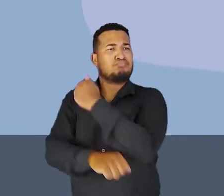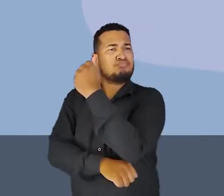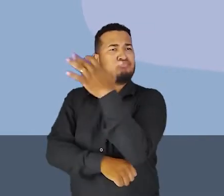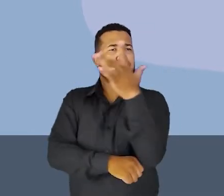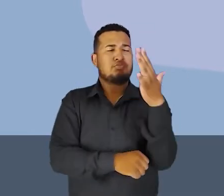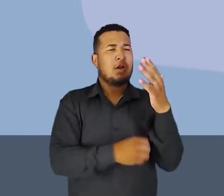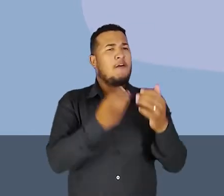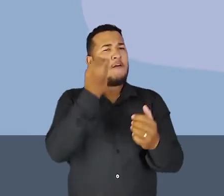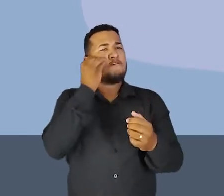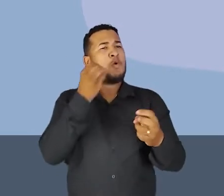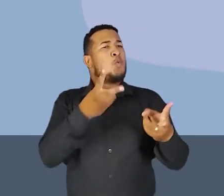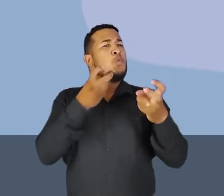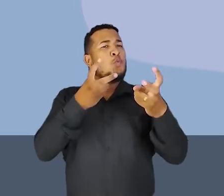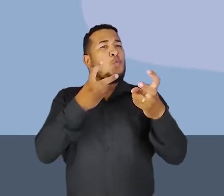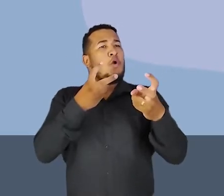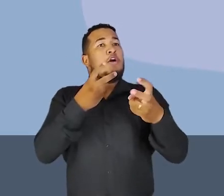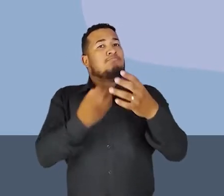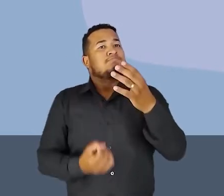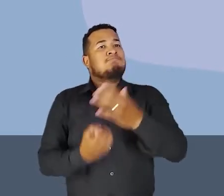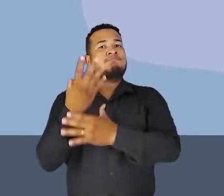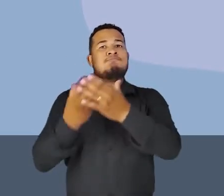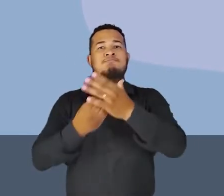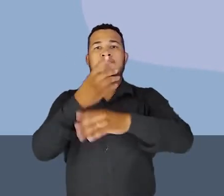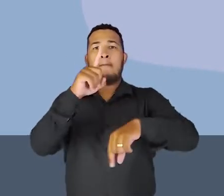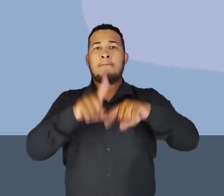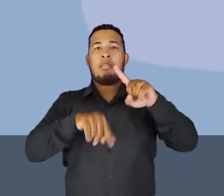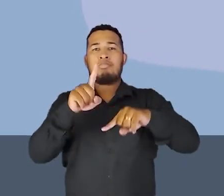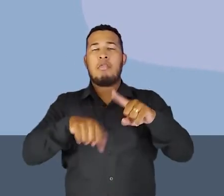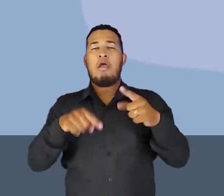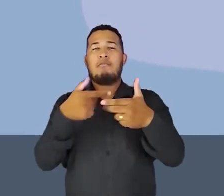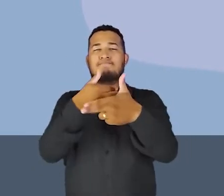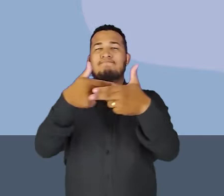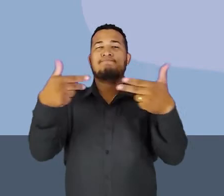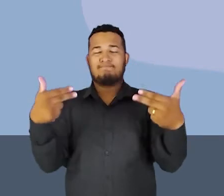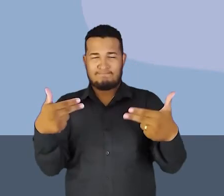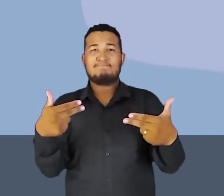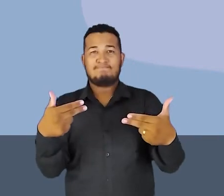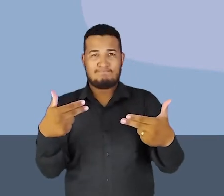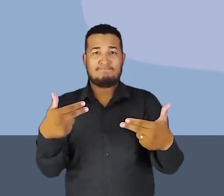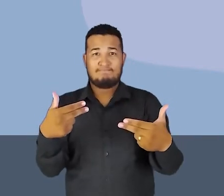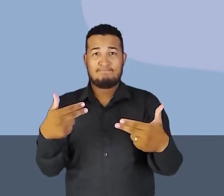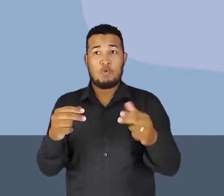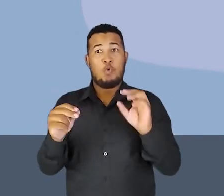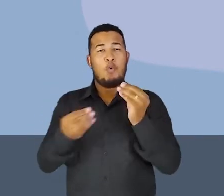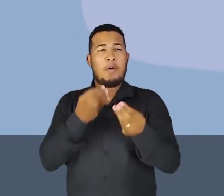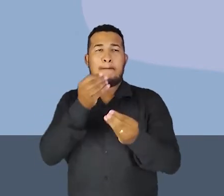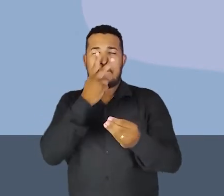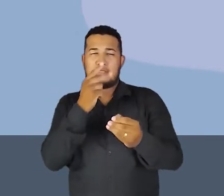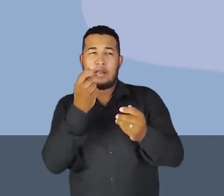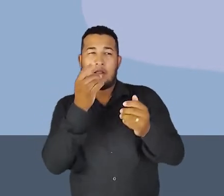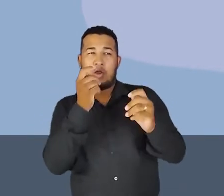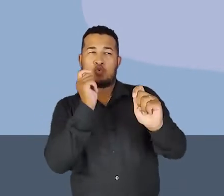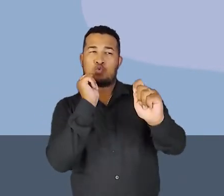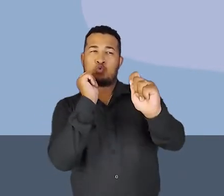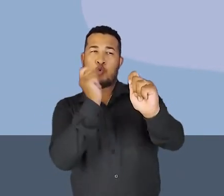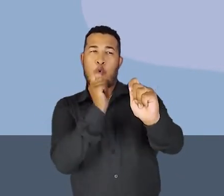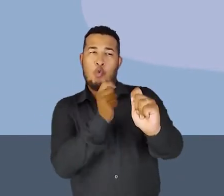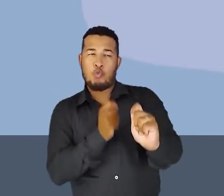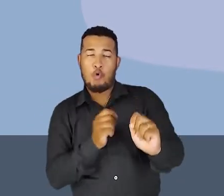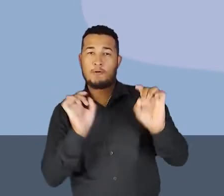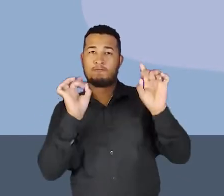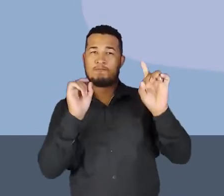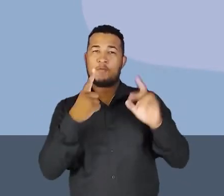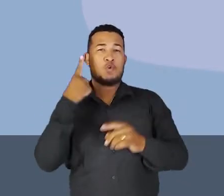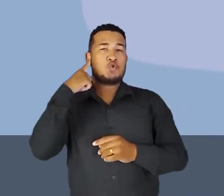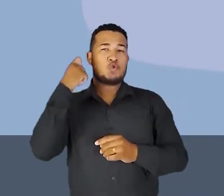local, né, e passou a construir uma série de materiais, de instrumentos, né, instrumentos e esculturas sonoras, que ele chamava,